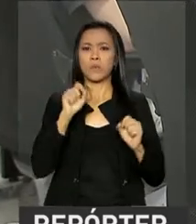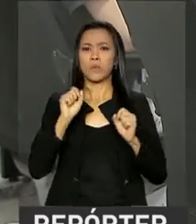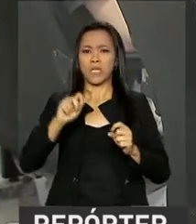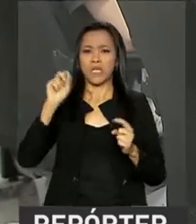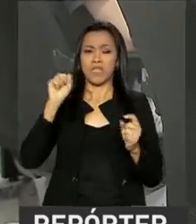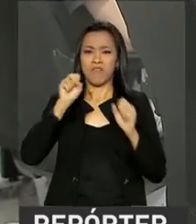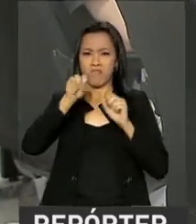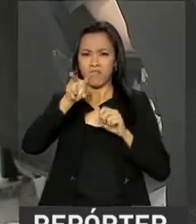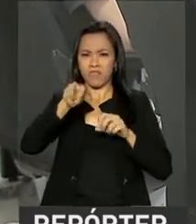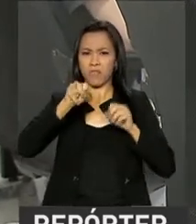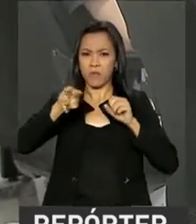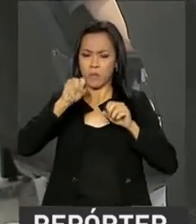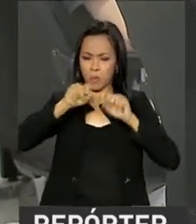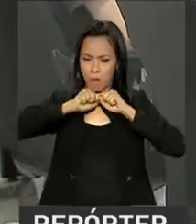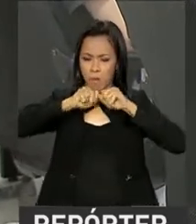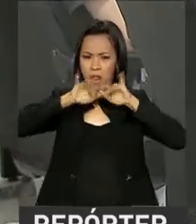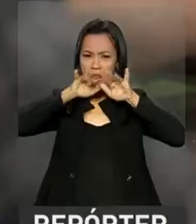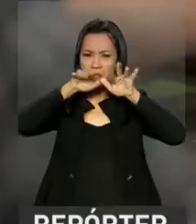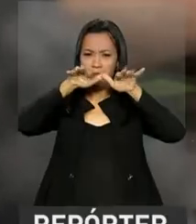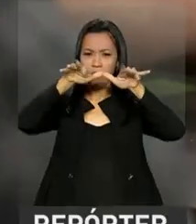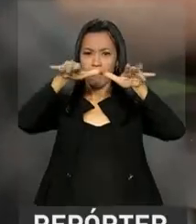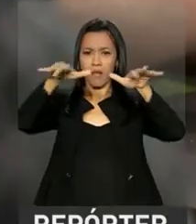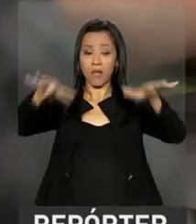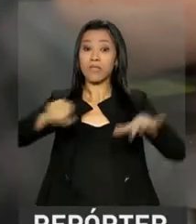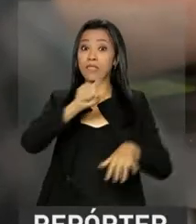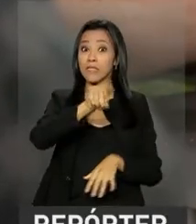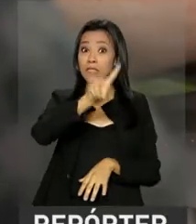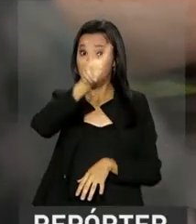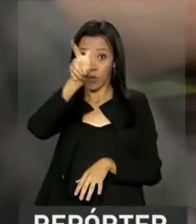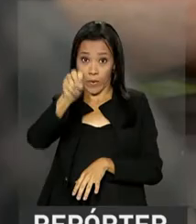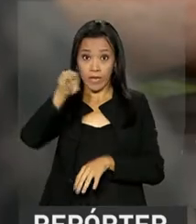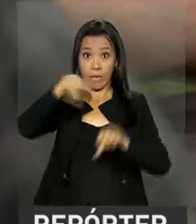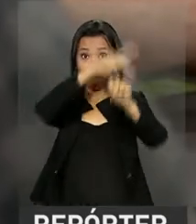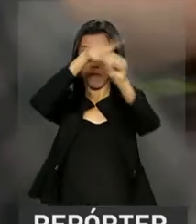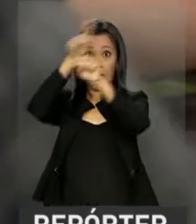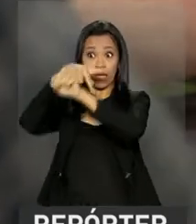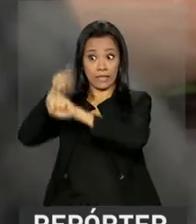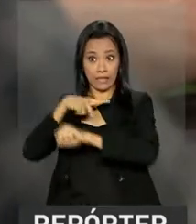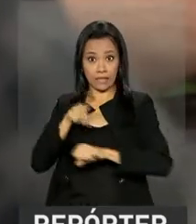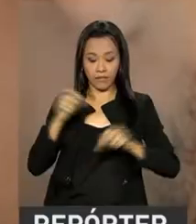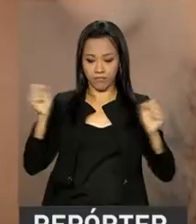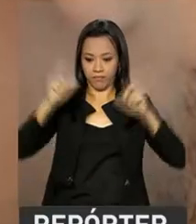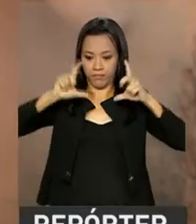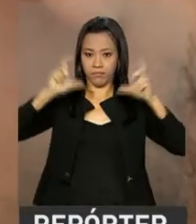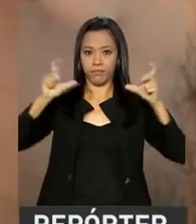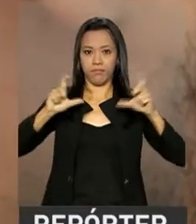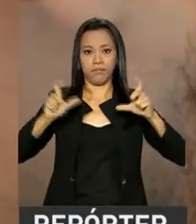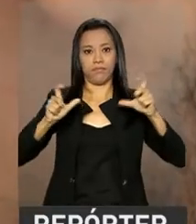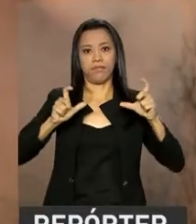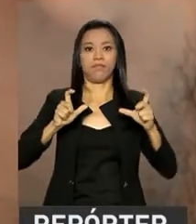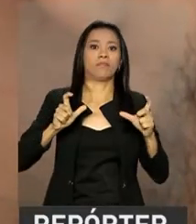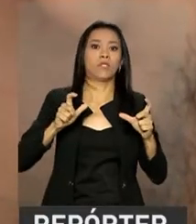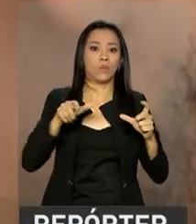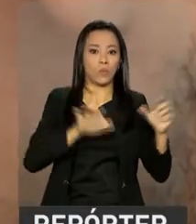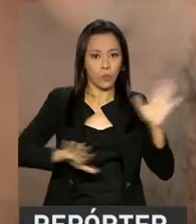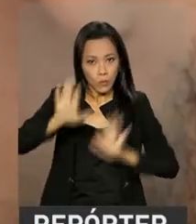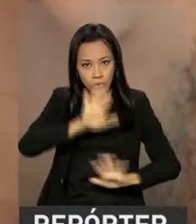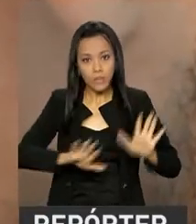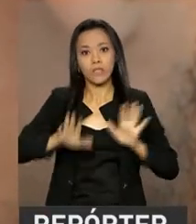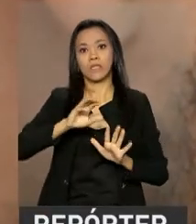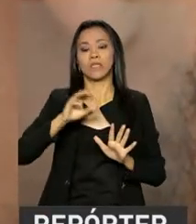mais de 300 mil computadores em 150 países acendeu o alerta para a segurança na internet